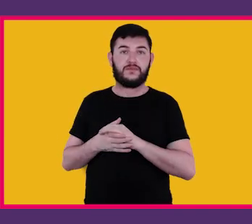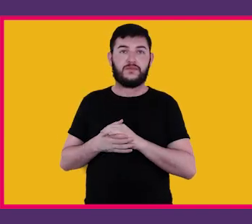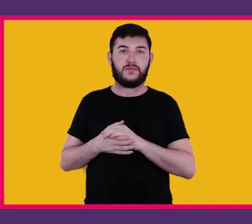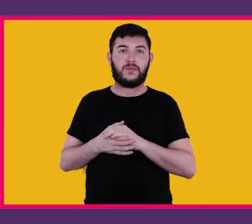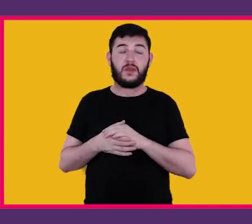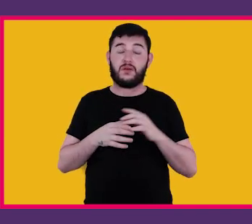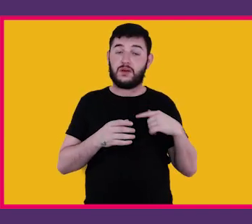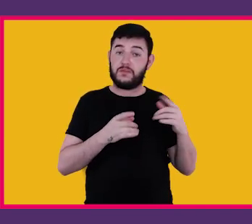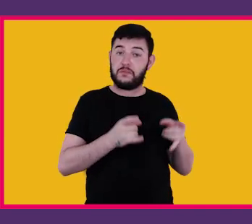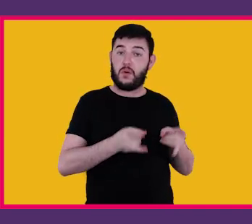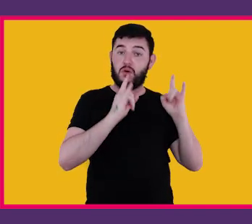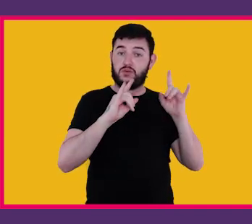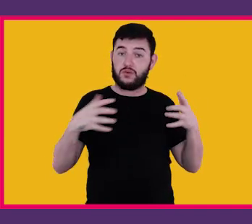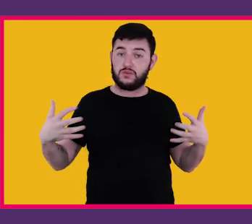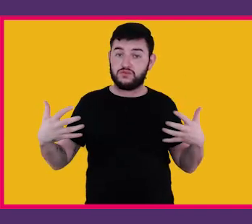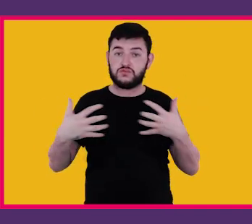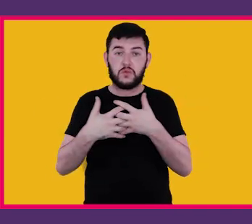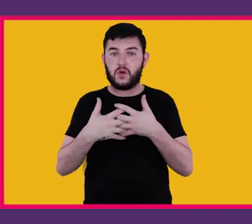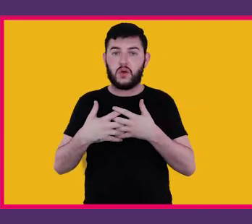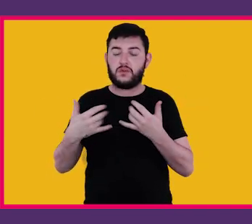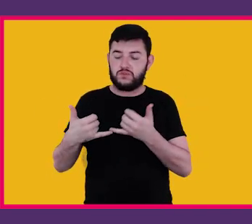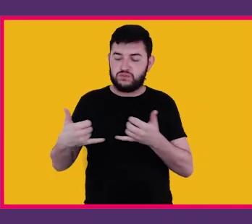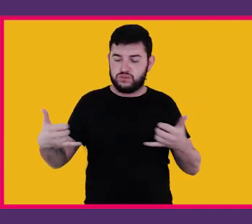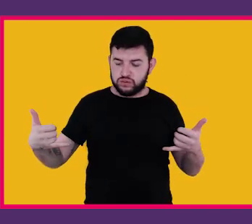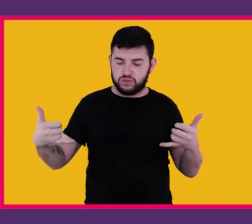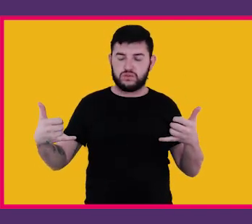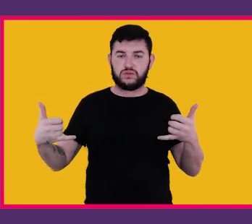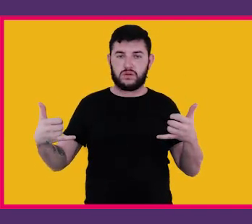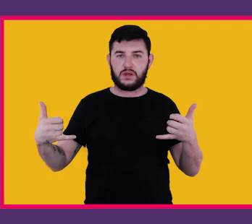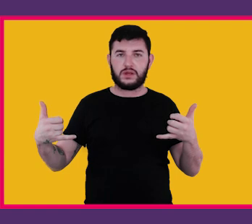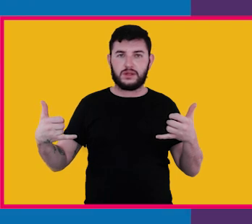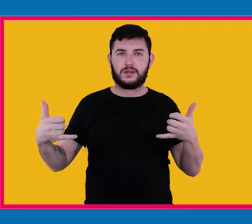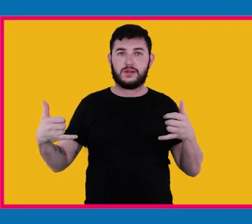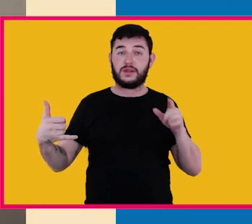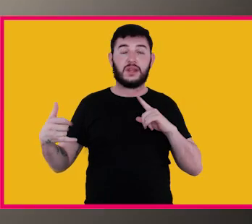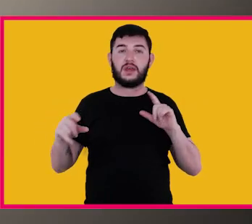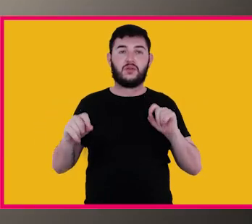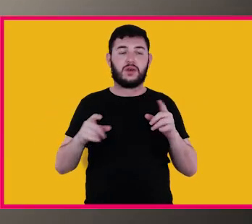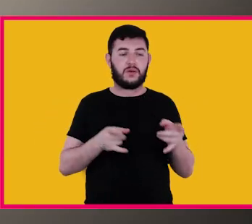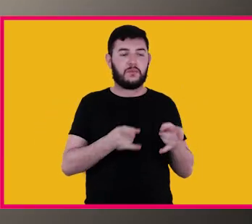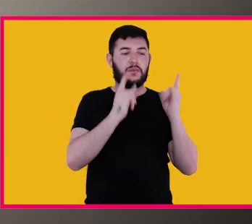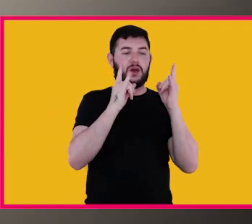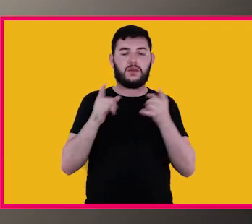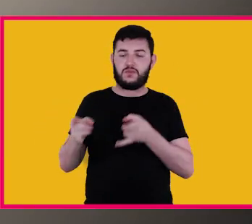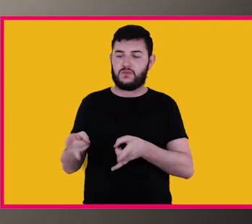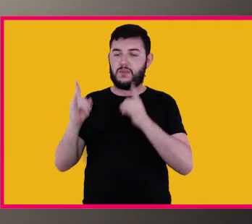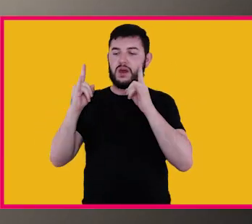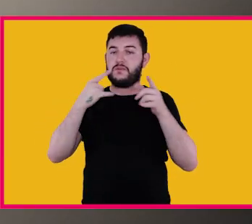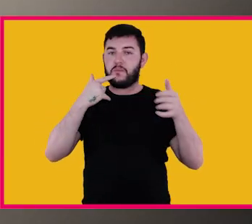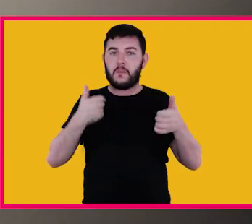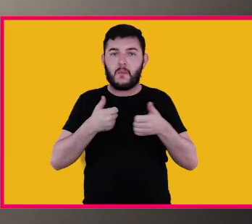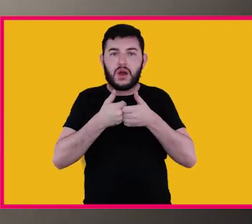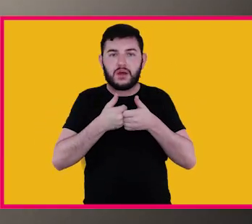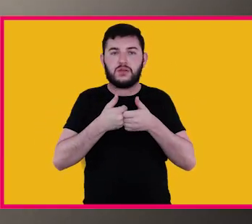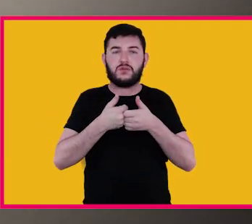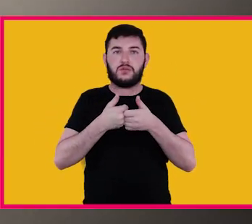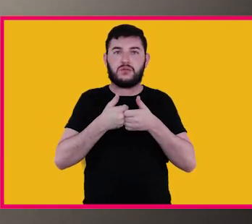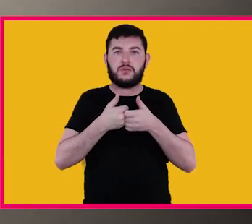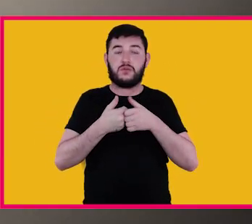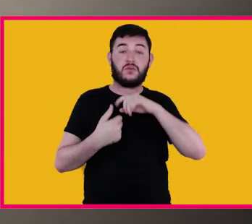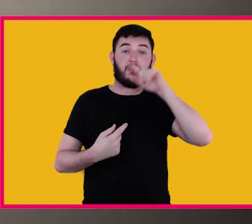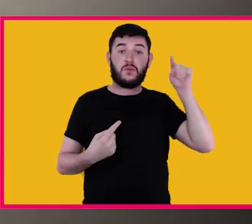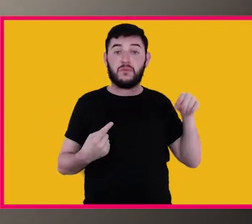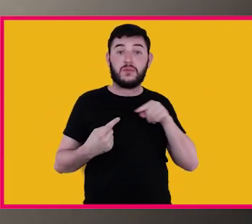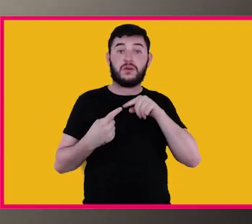desses módulos diretamente em uma dessas circulações, unindo parede com parede. Cada detalhe do projeto foi pensado para que esse encontro entre os